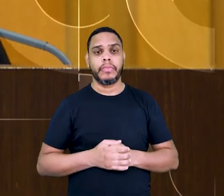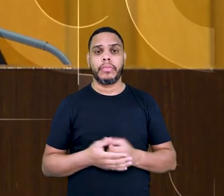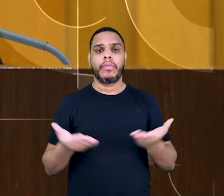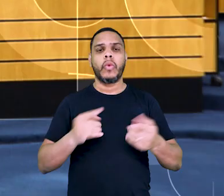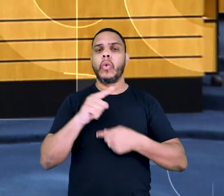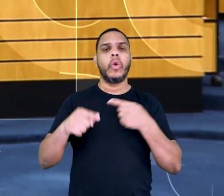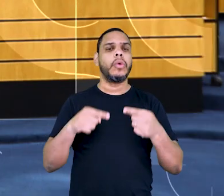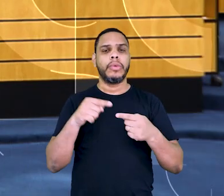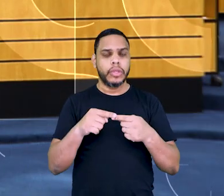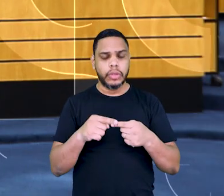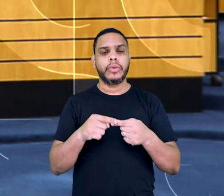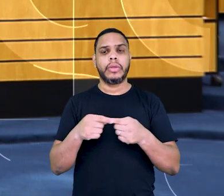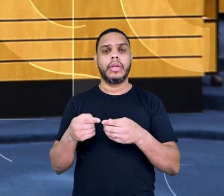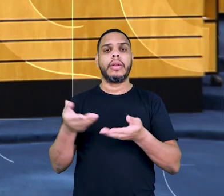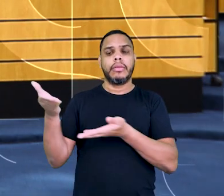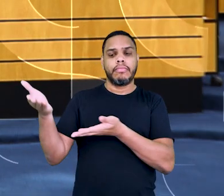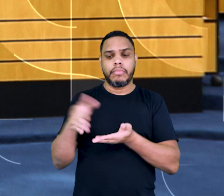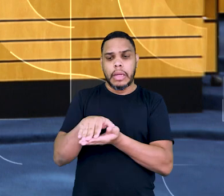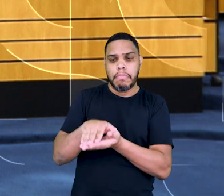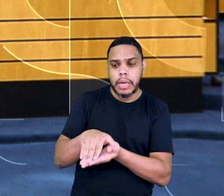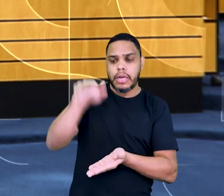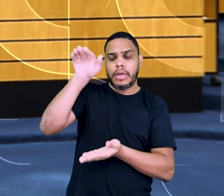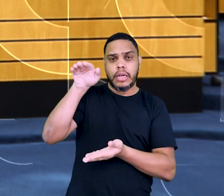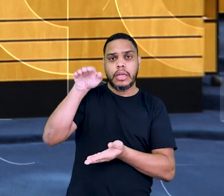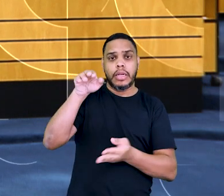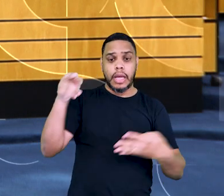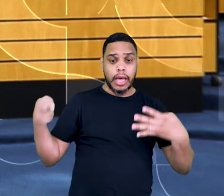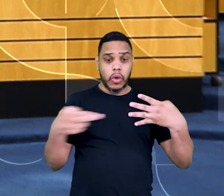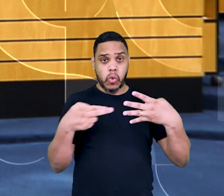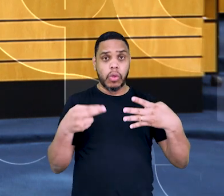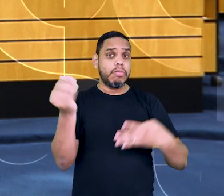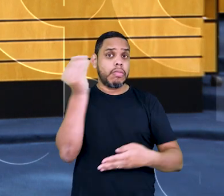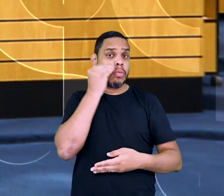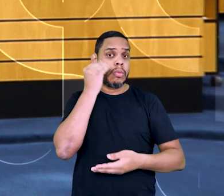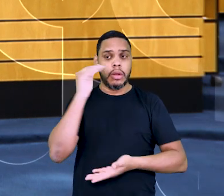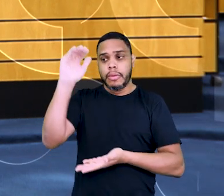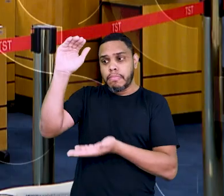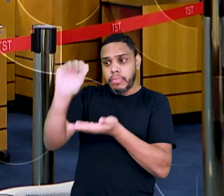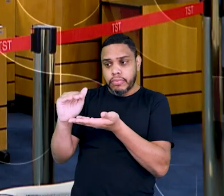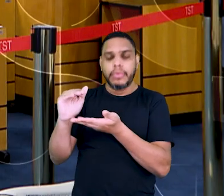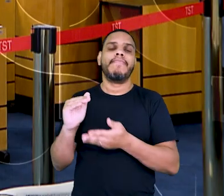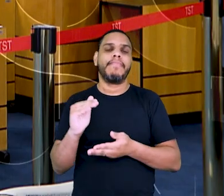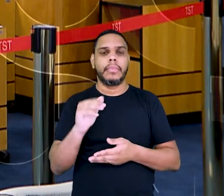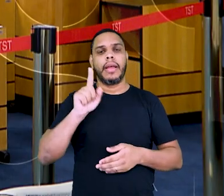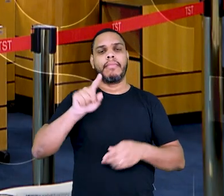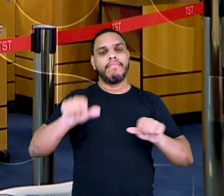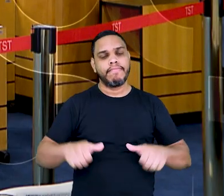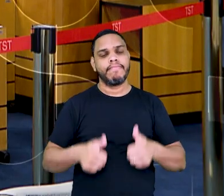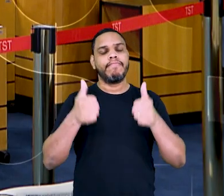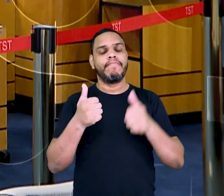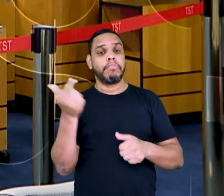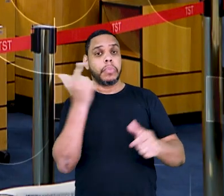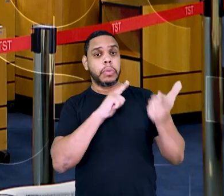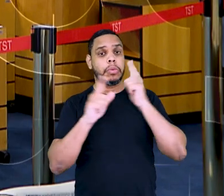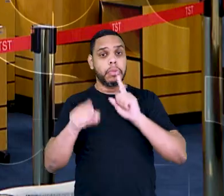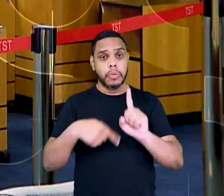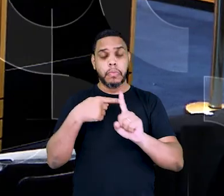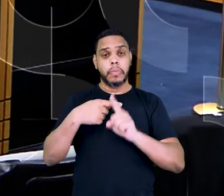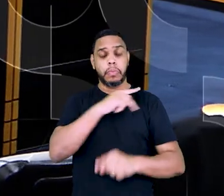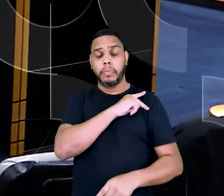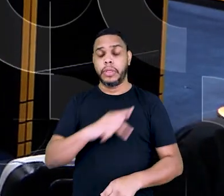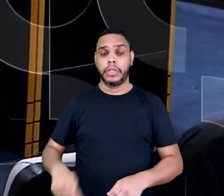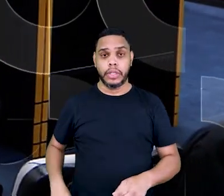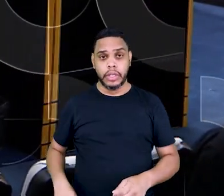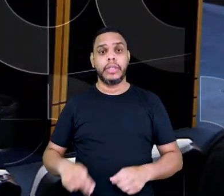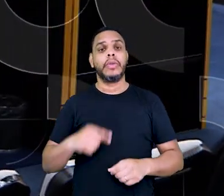para reduzir o recebimento de recursos na Corte. E esse foi apenas um dos aperfeiçoamentos apontados pela presidência do